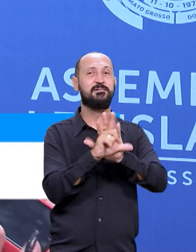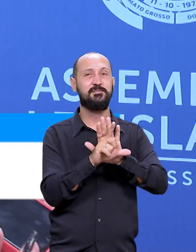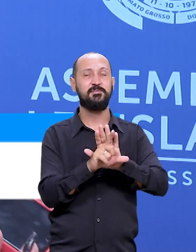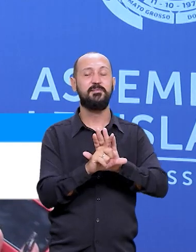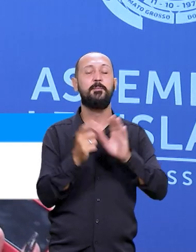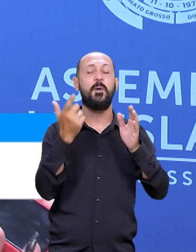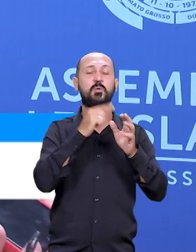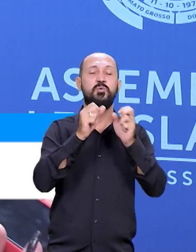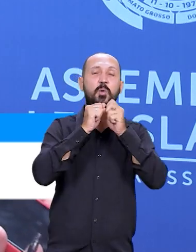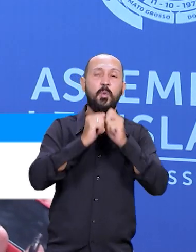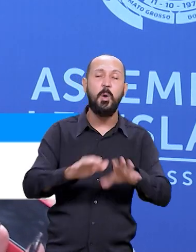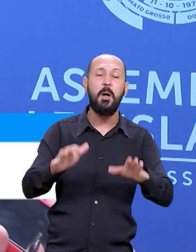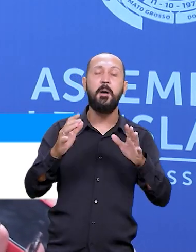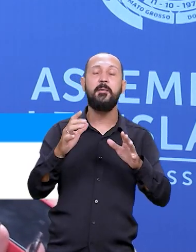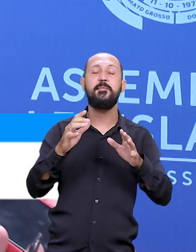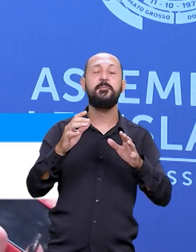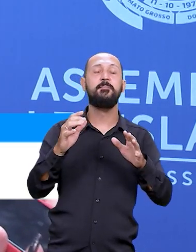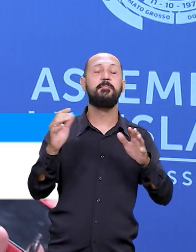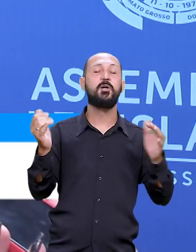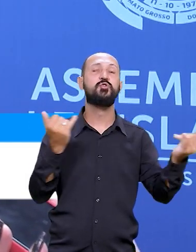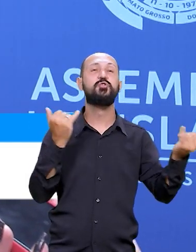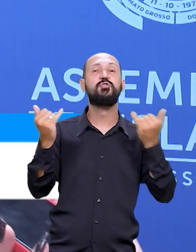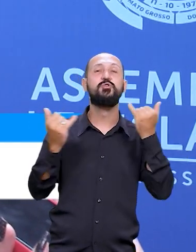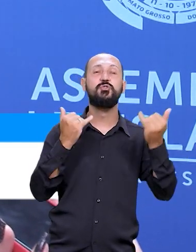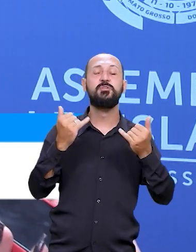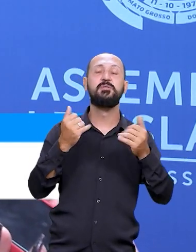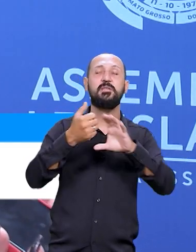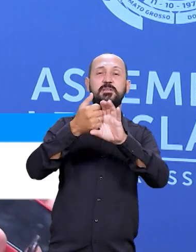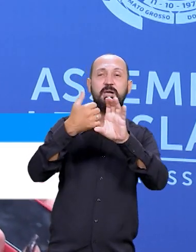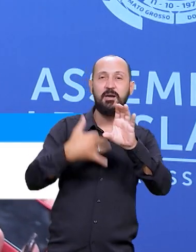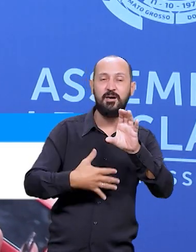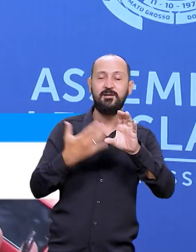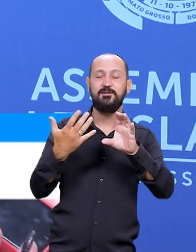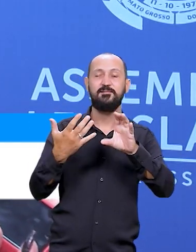para disseminar, para dar divulgação